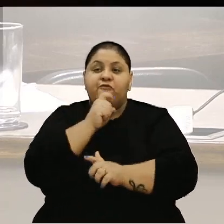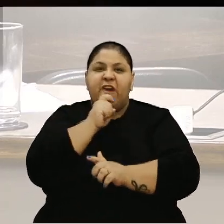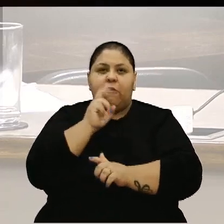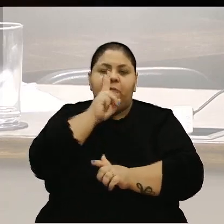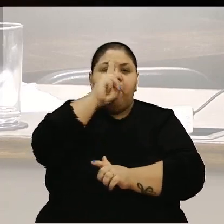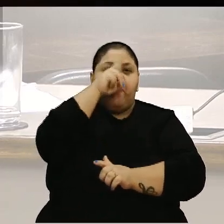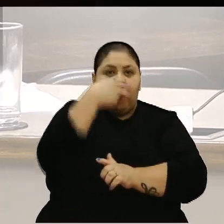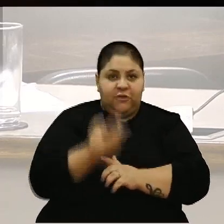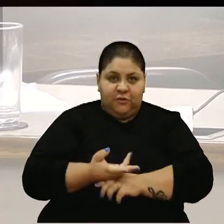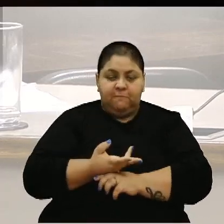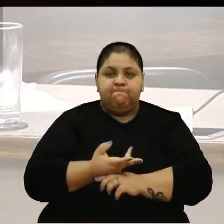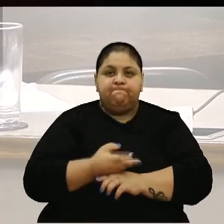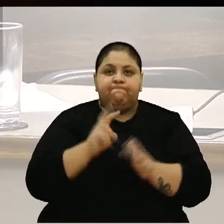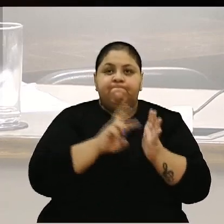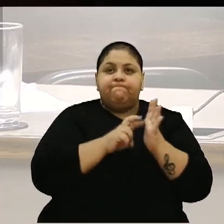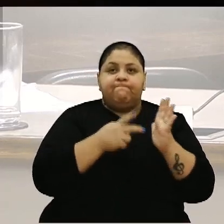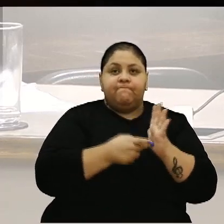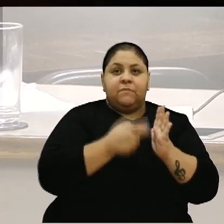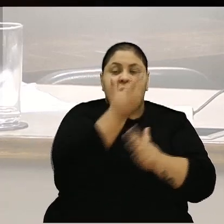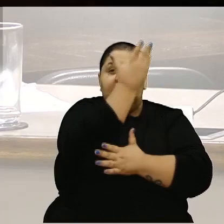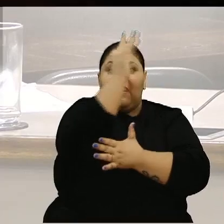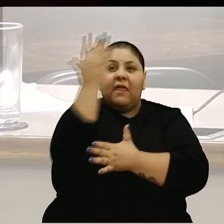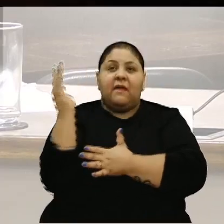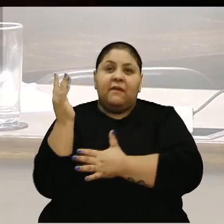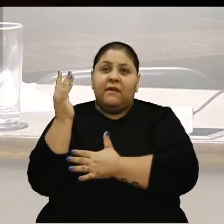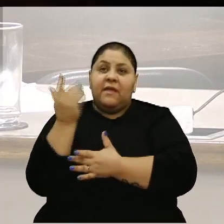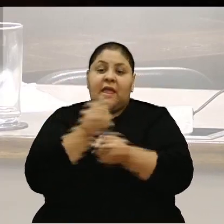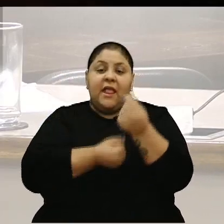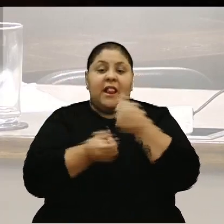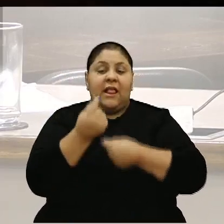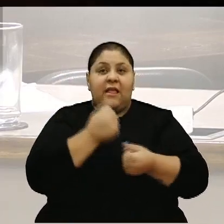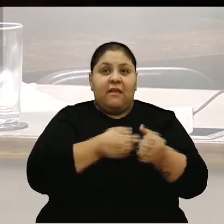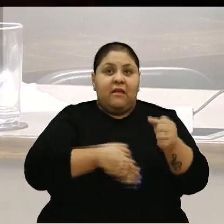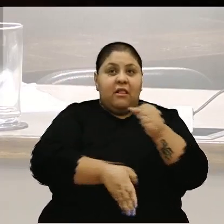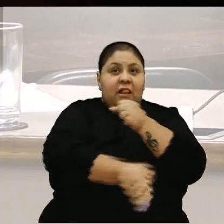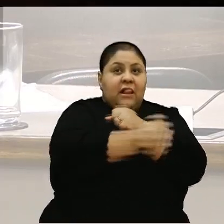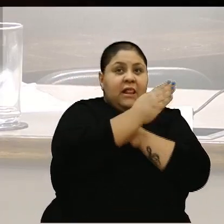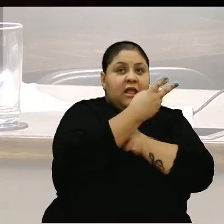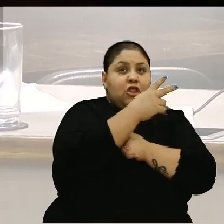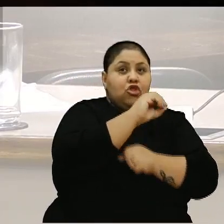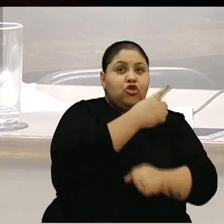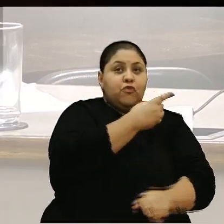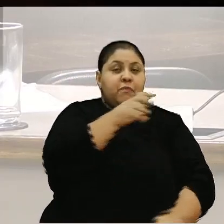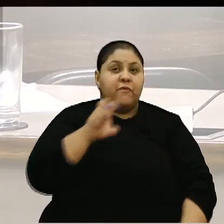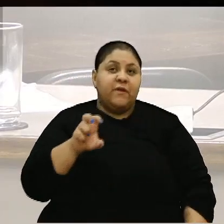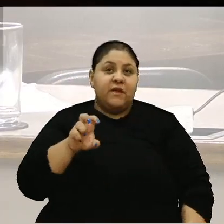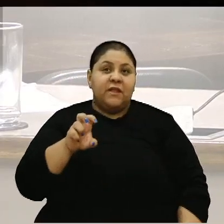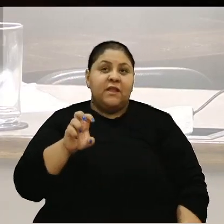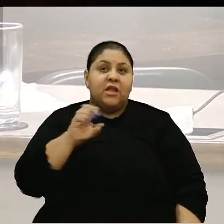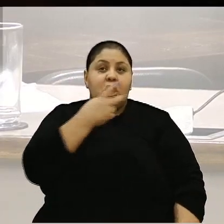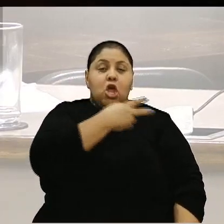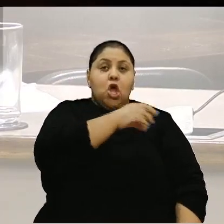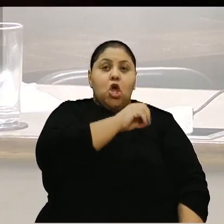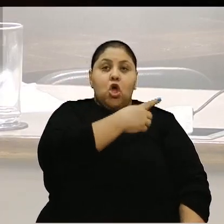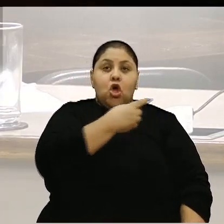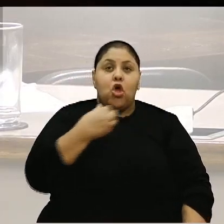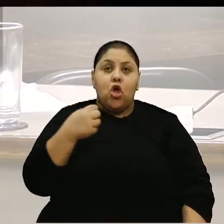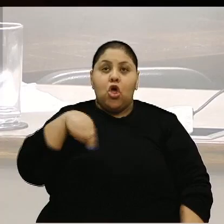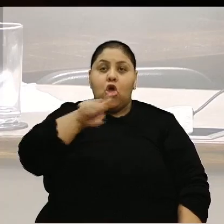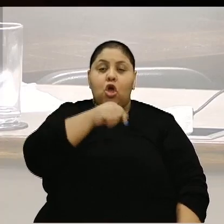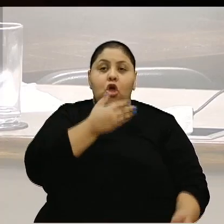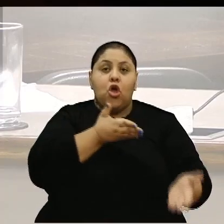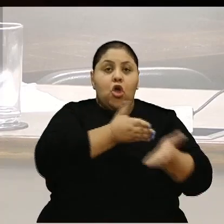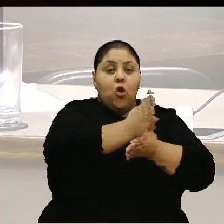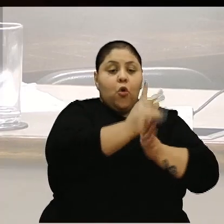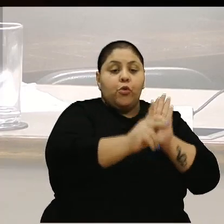Ou seja, vereador, além do meio ambiente, é a questão da economia. Essa viagem foi em 2015. 2016, nós aprovamos o projeto